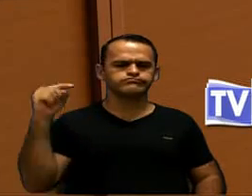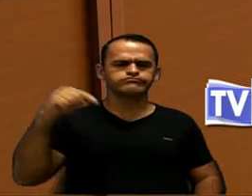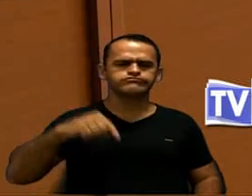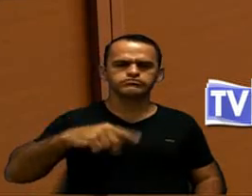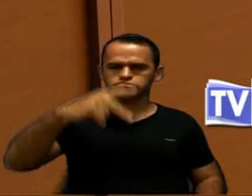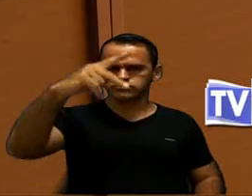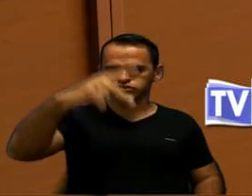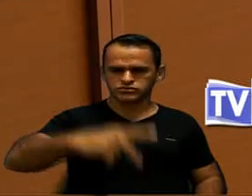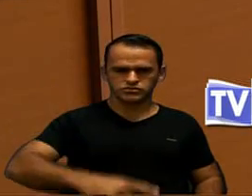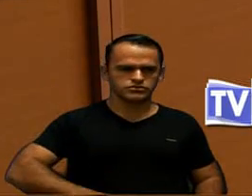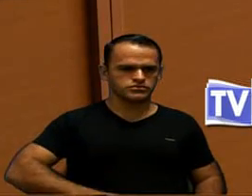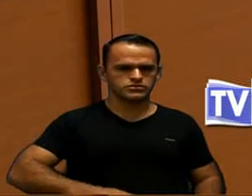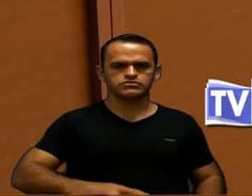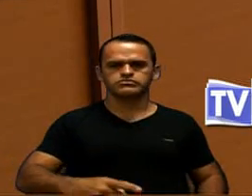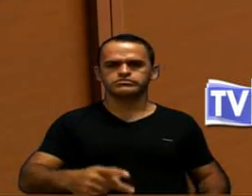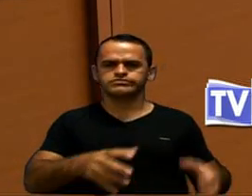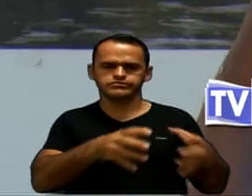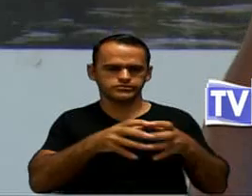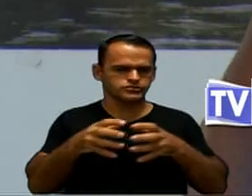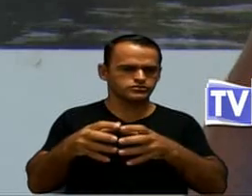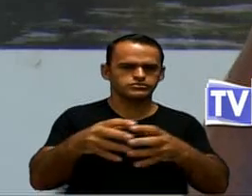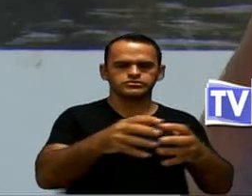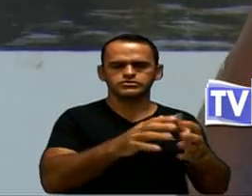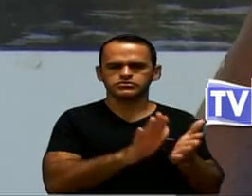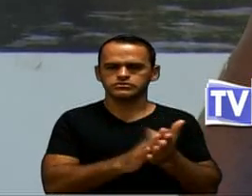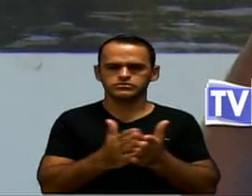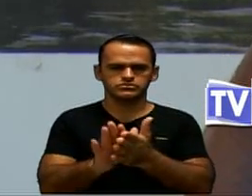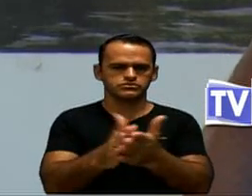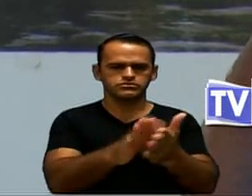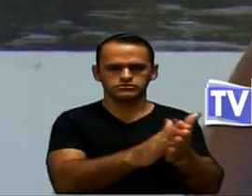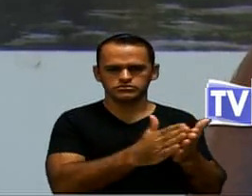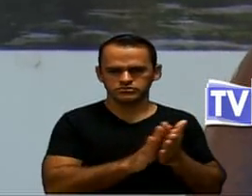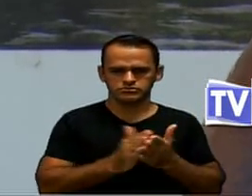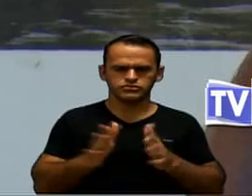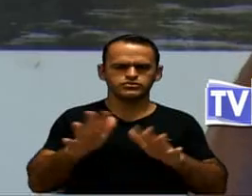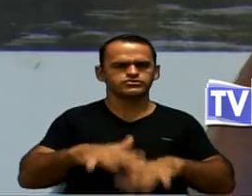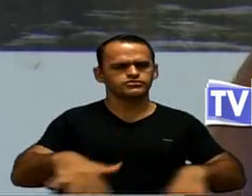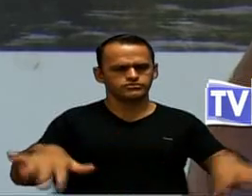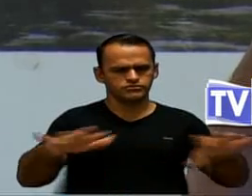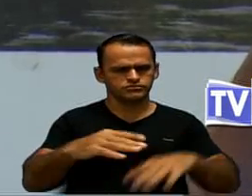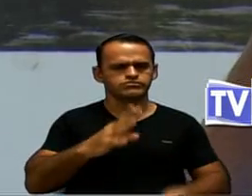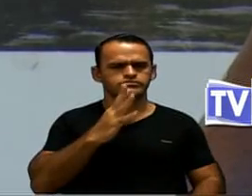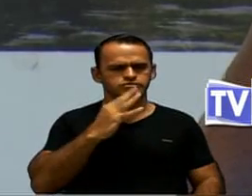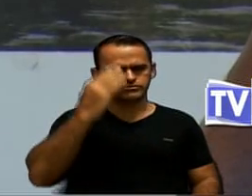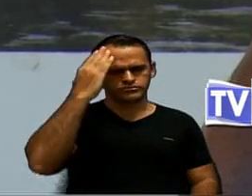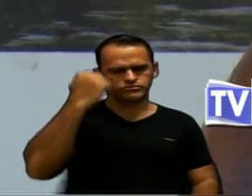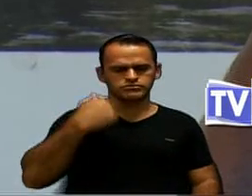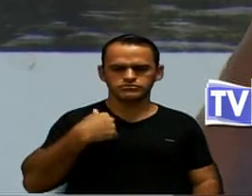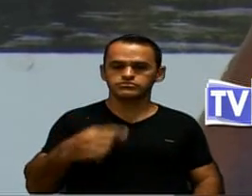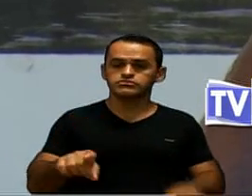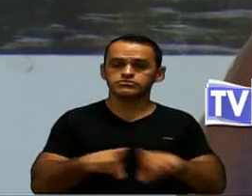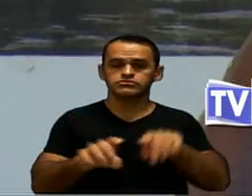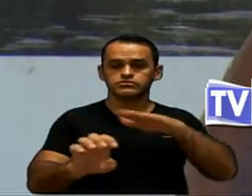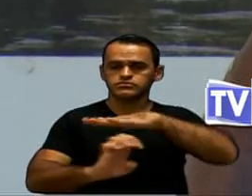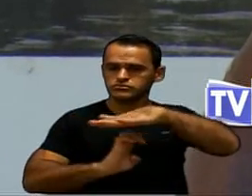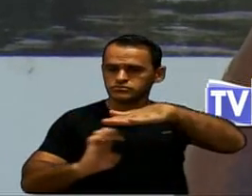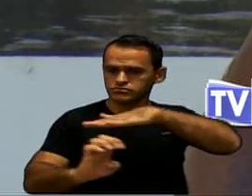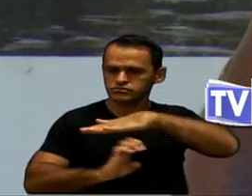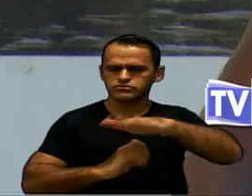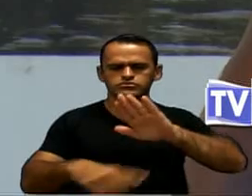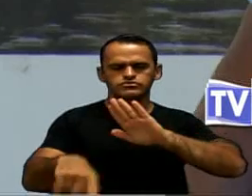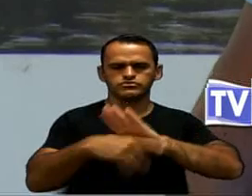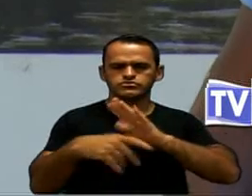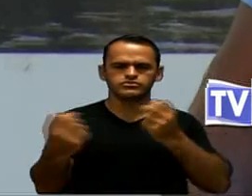União Sorocabana das Escolas de Samba e conhecido como Negracha, e empresário do ramo automotivo